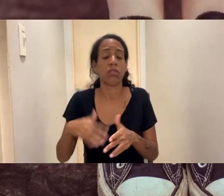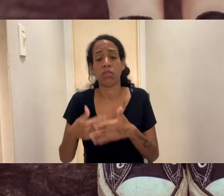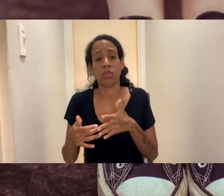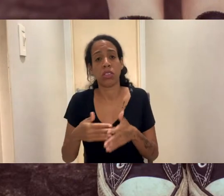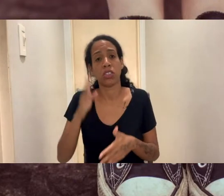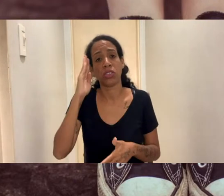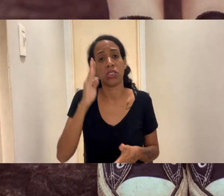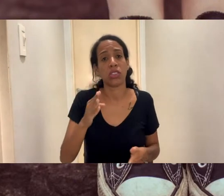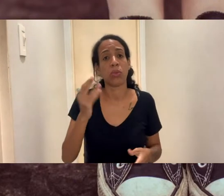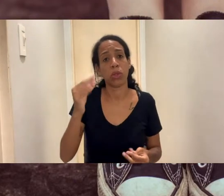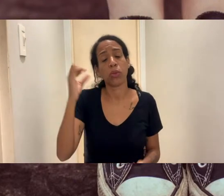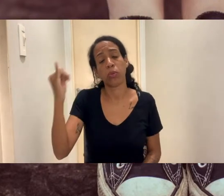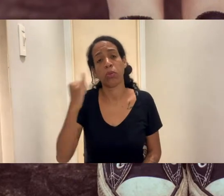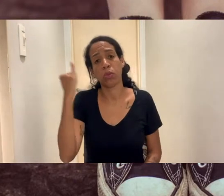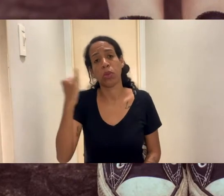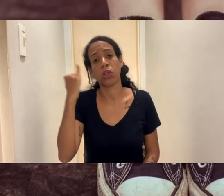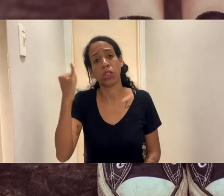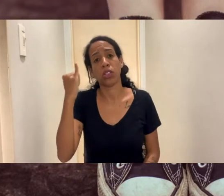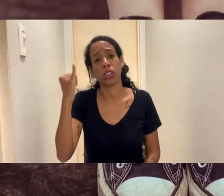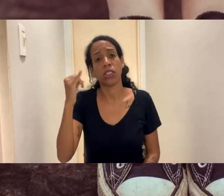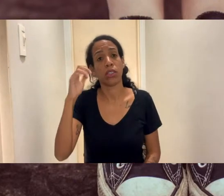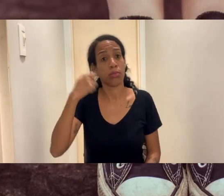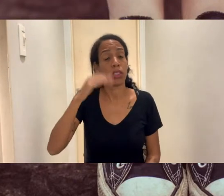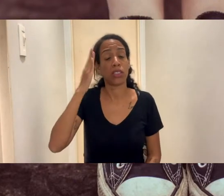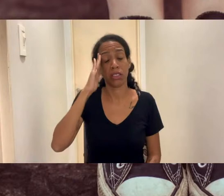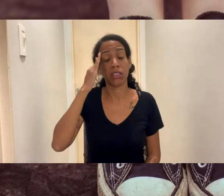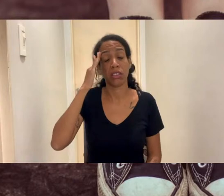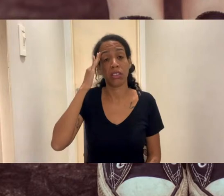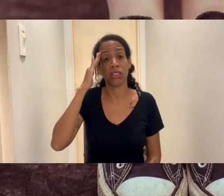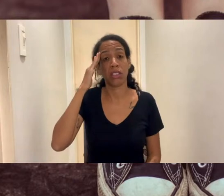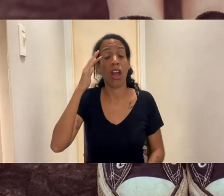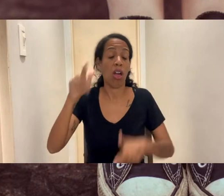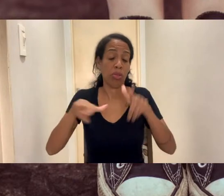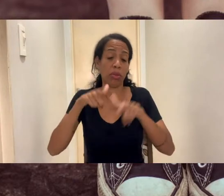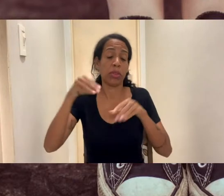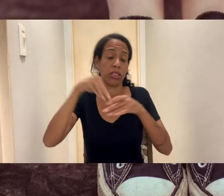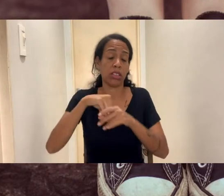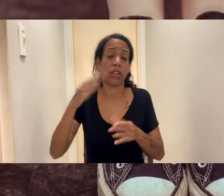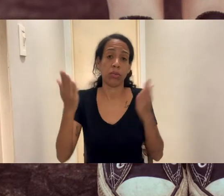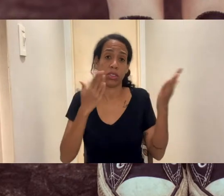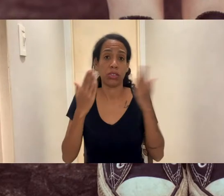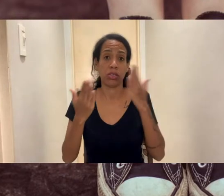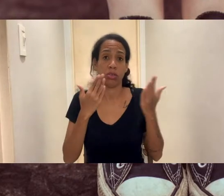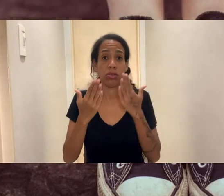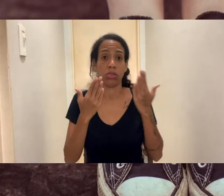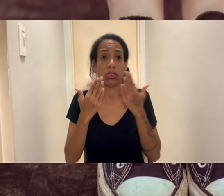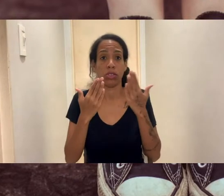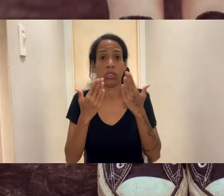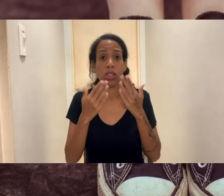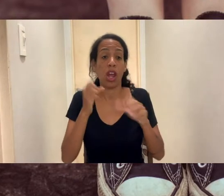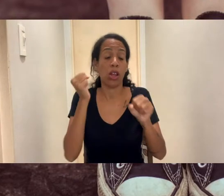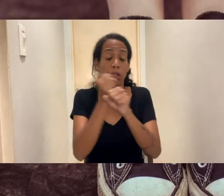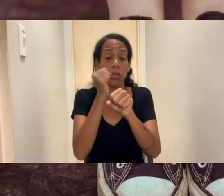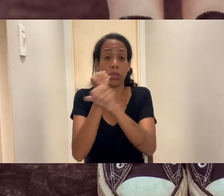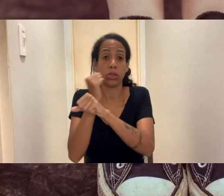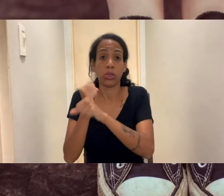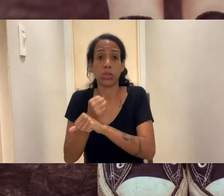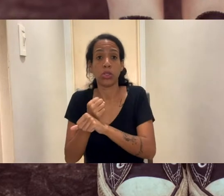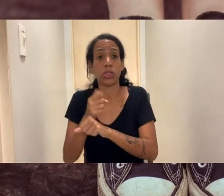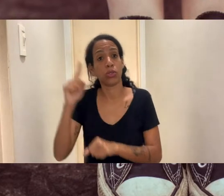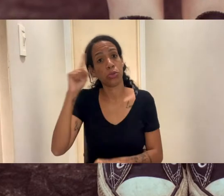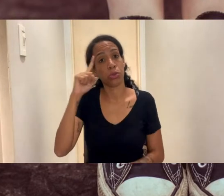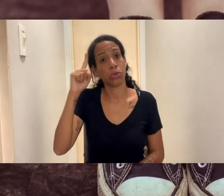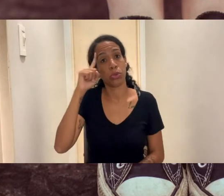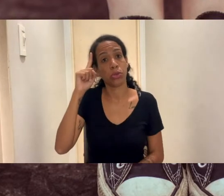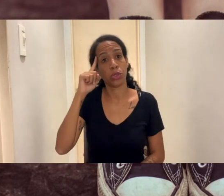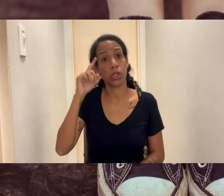direta, e é muito importante que a gente entenda que também faz parte do trabalho da psicologia, né, a construção dessa rotina da unidade,